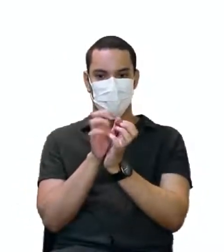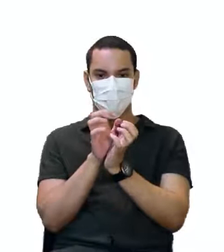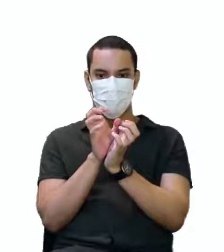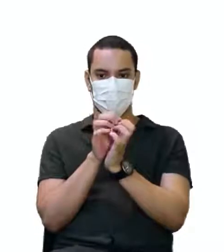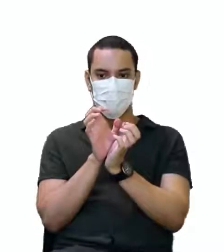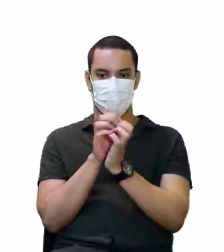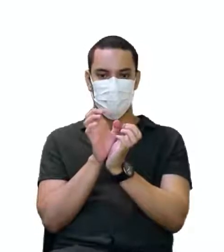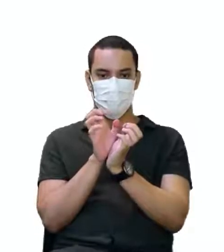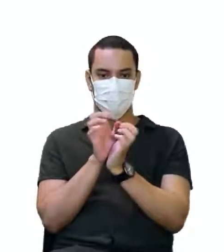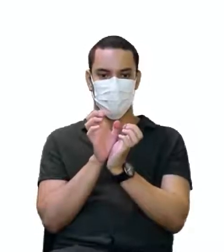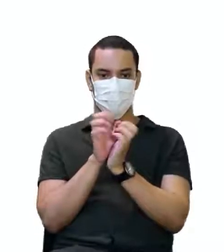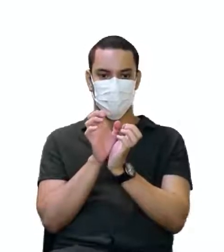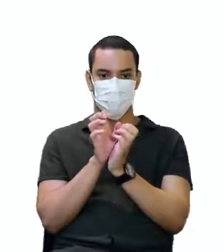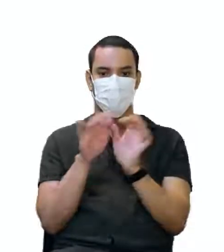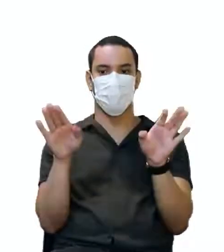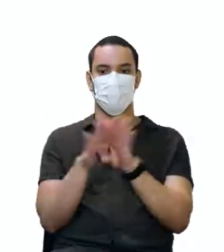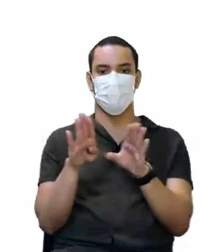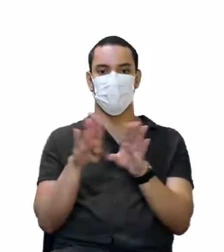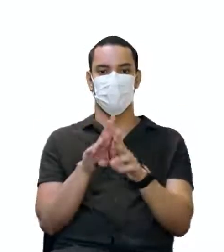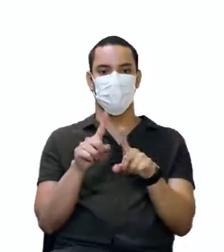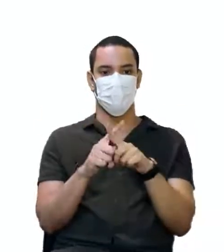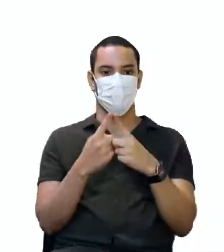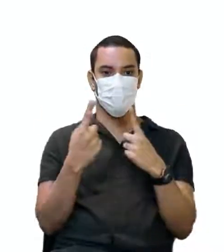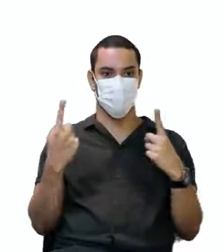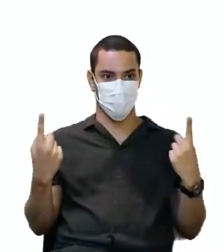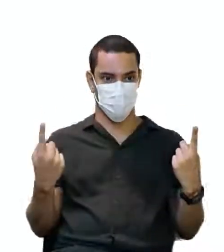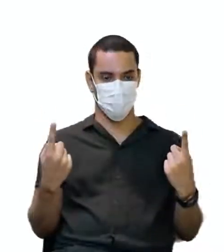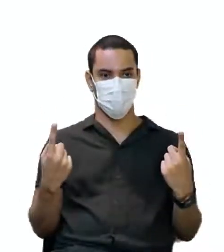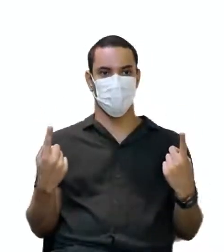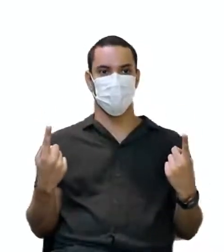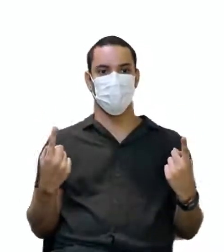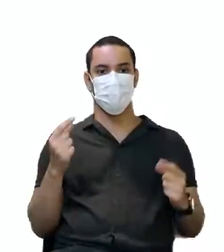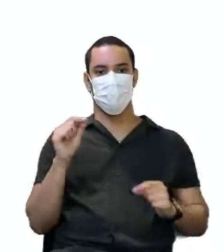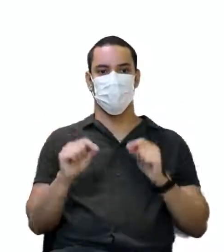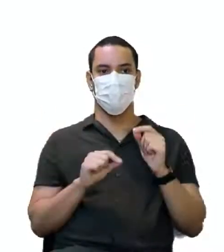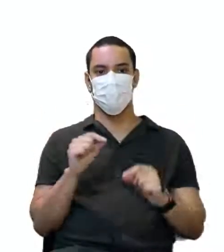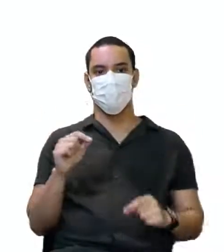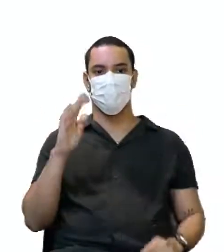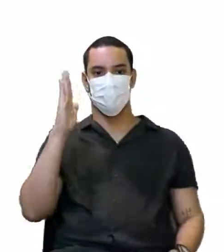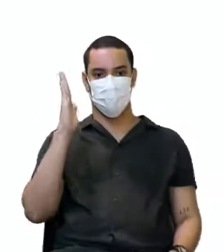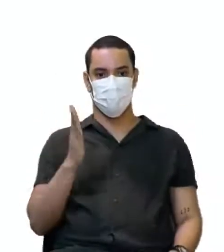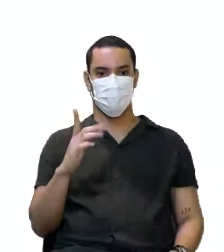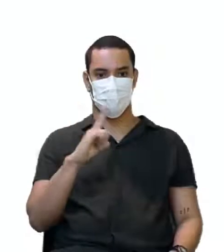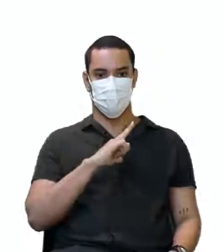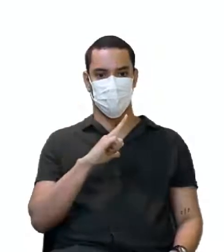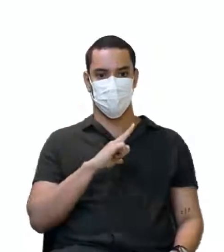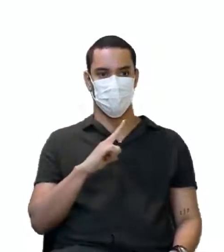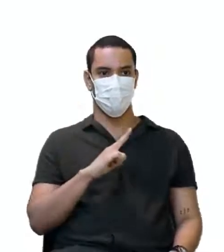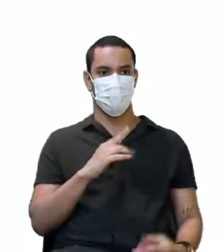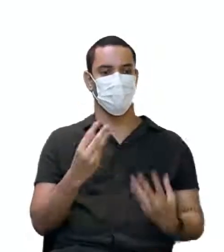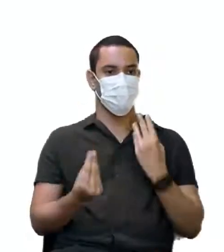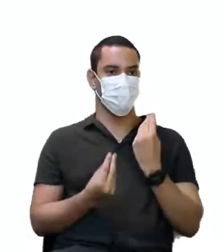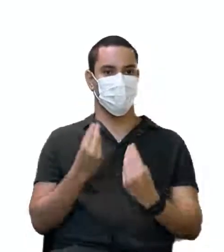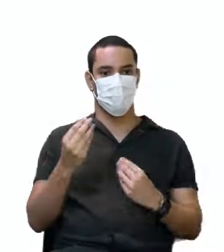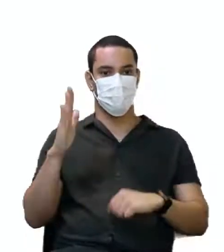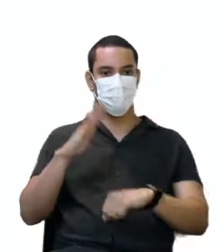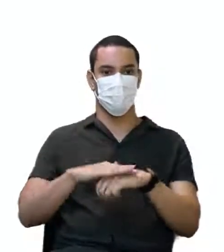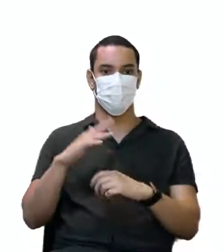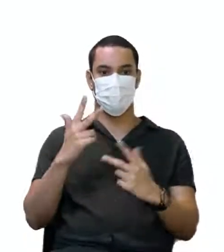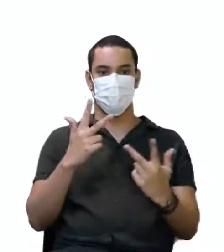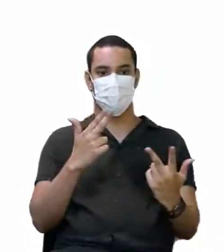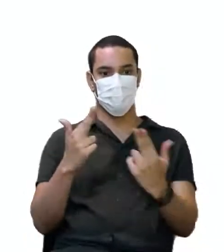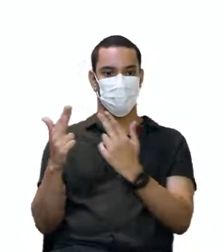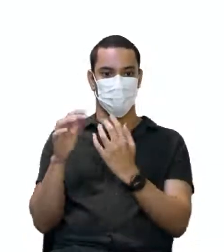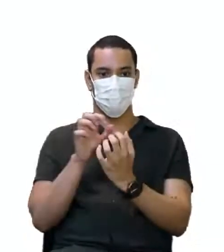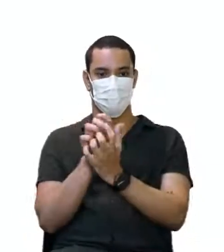chamada protrusão. Mas os dentes já... Vamos dizer, mais igualitários,